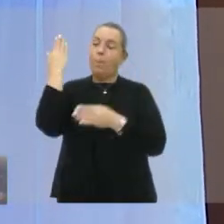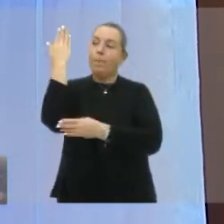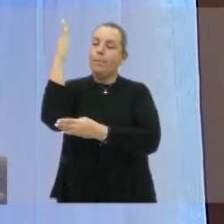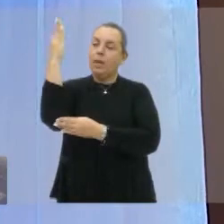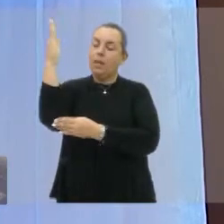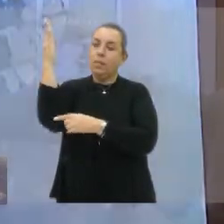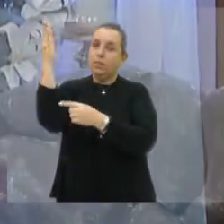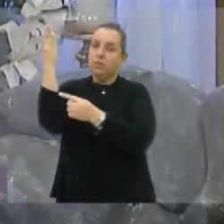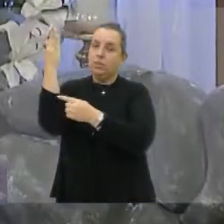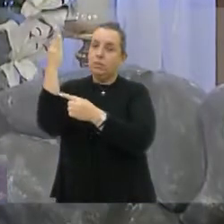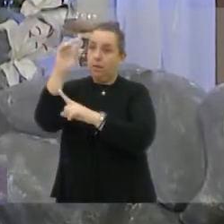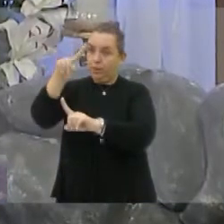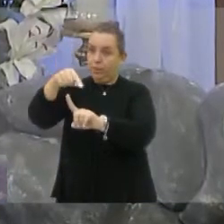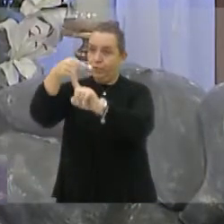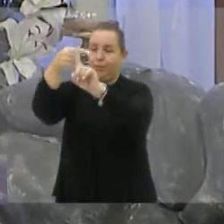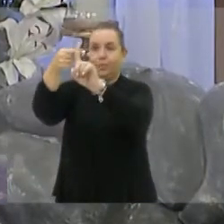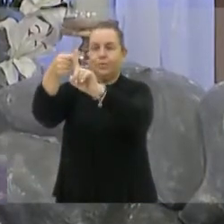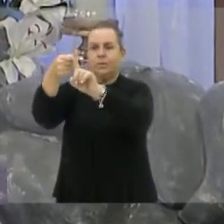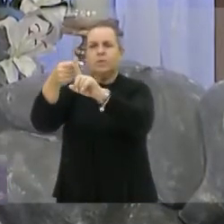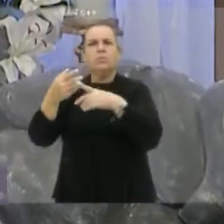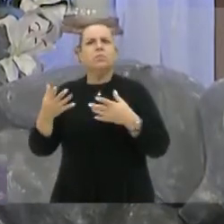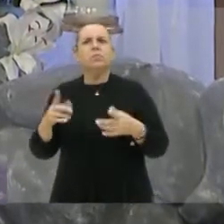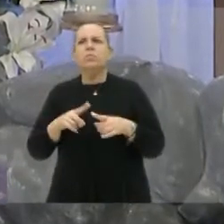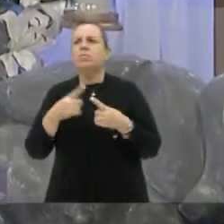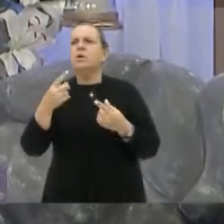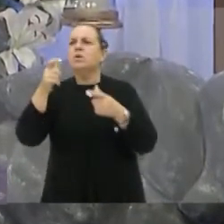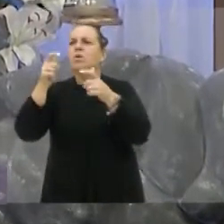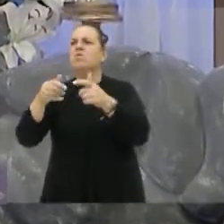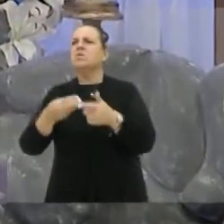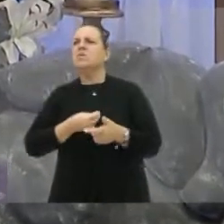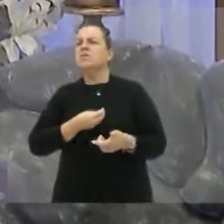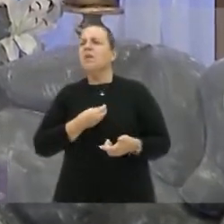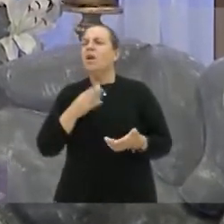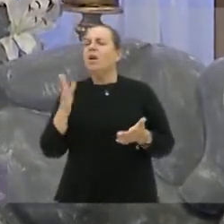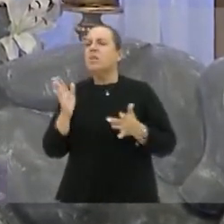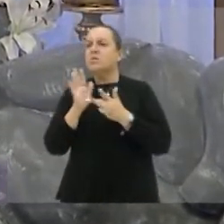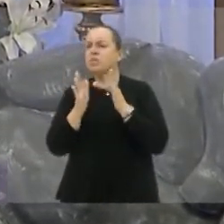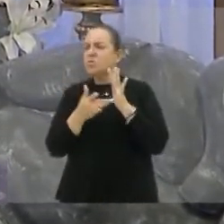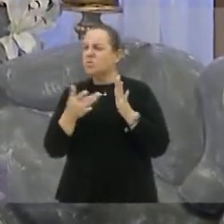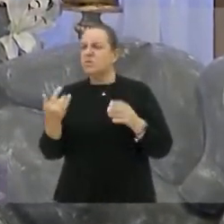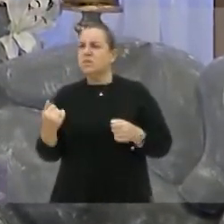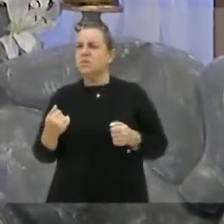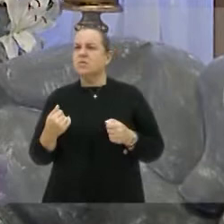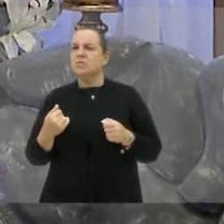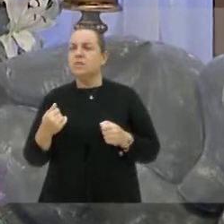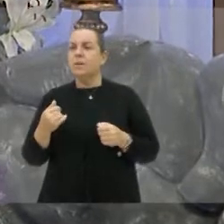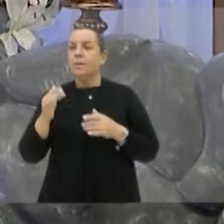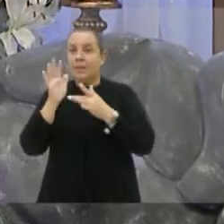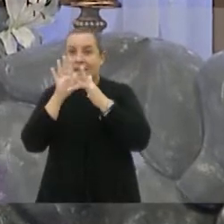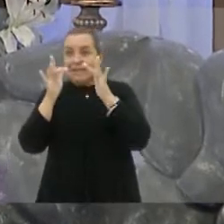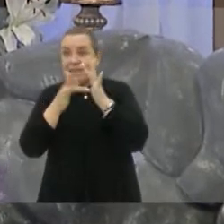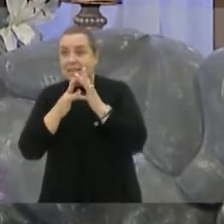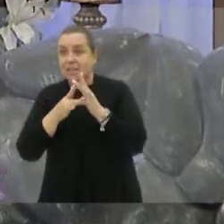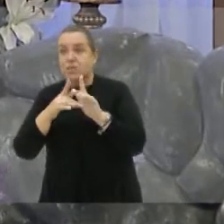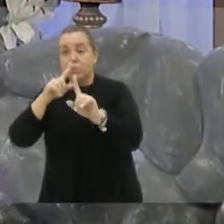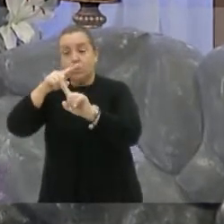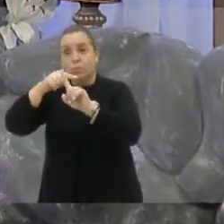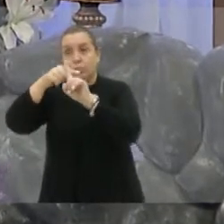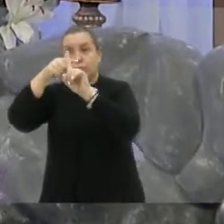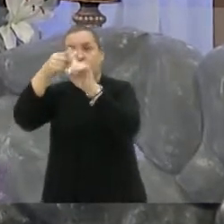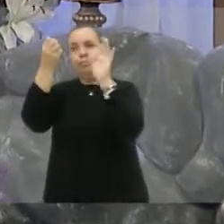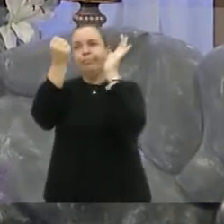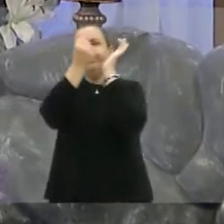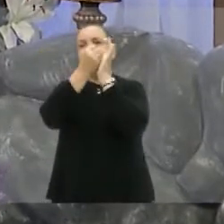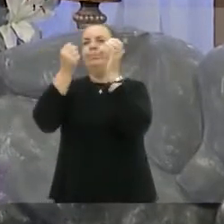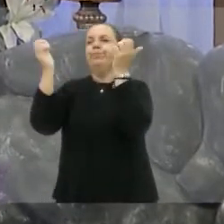diz: mas, Padre, onde está nosso Senhor Jesus Cristo? Cristo crucificado. Eu convido a você